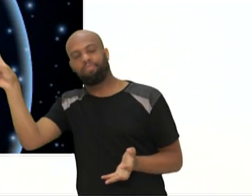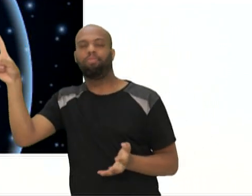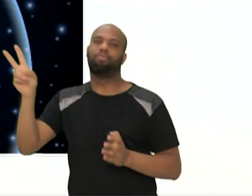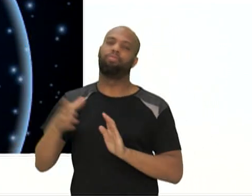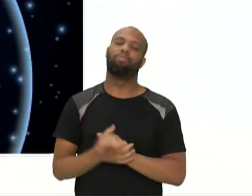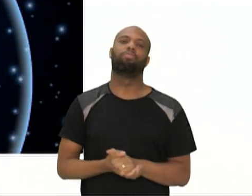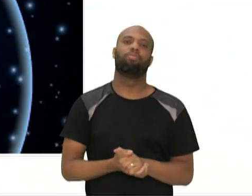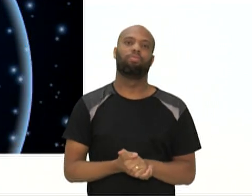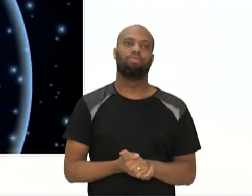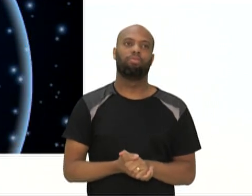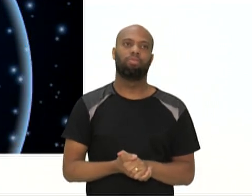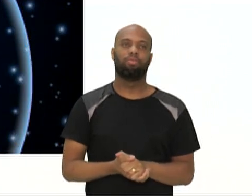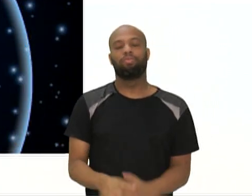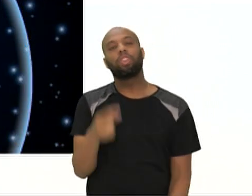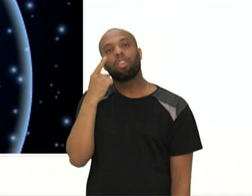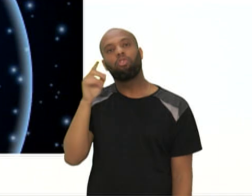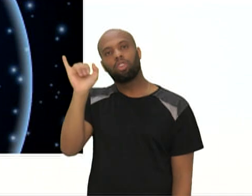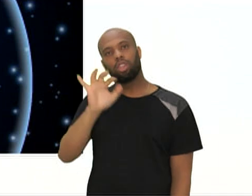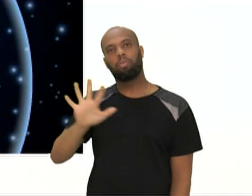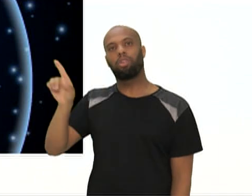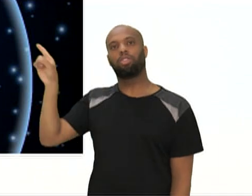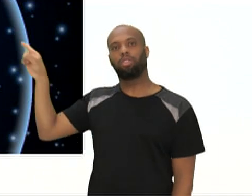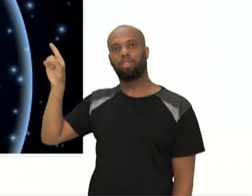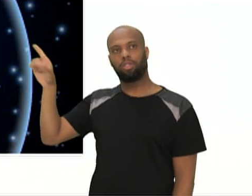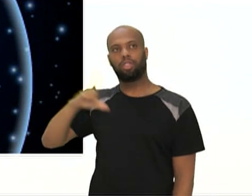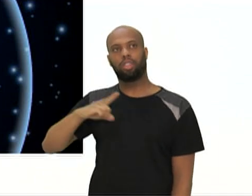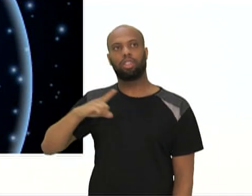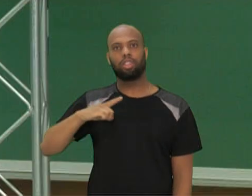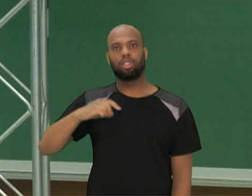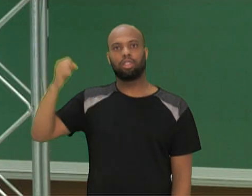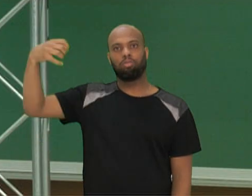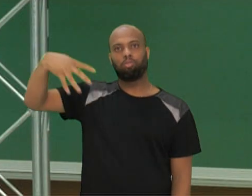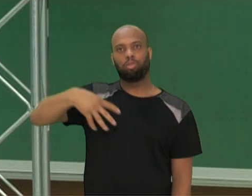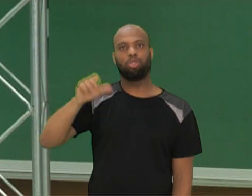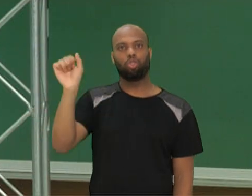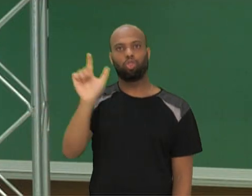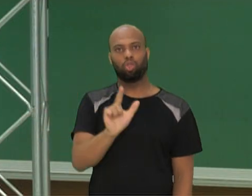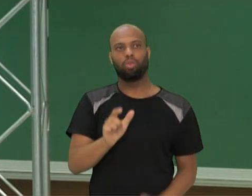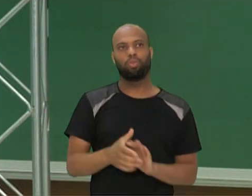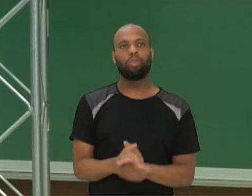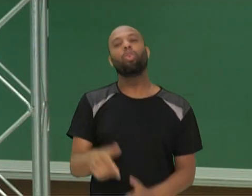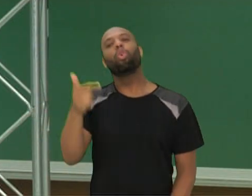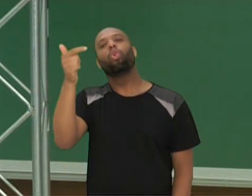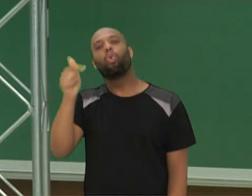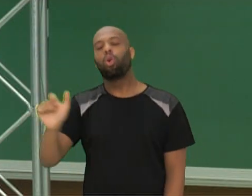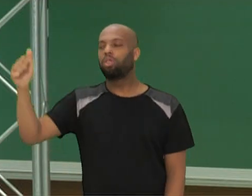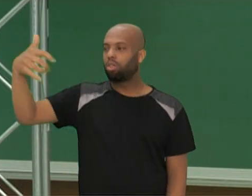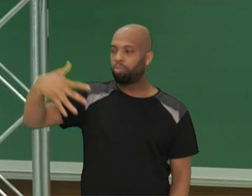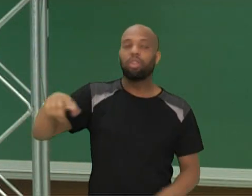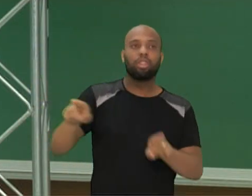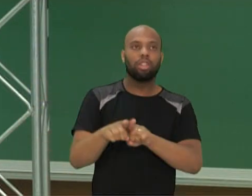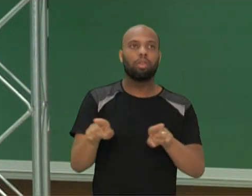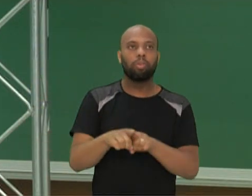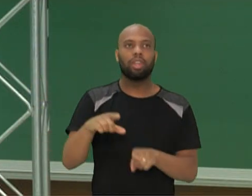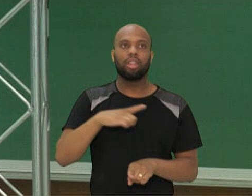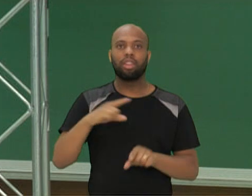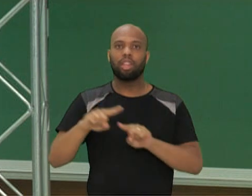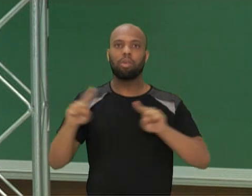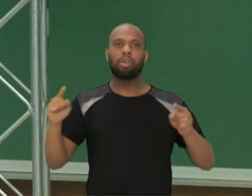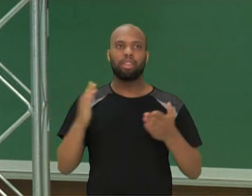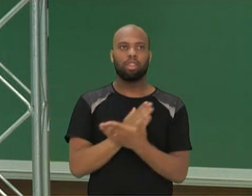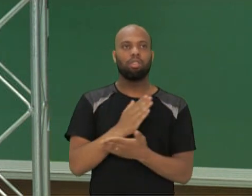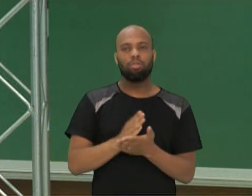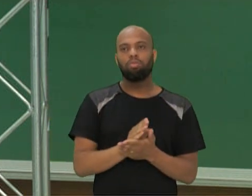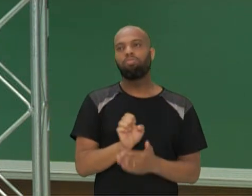ela é refletida, conforme você pode ver neste raio solar aqui. Outros raios solares atingem a atmosfera e uma parte